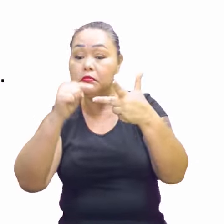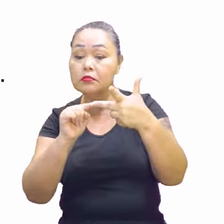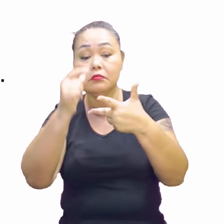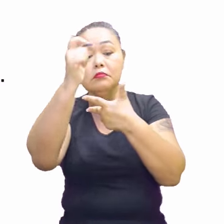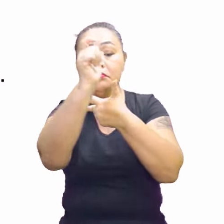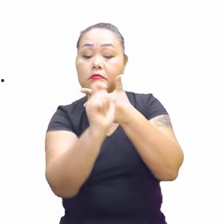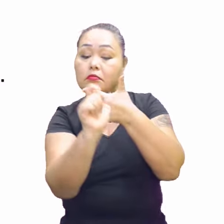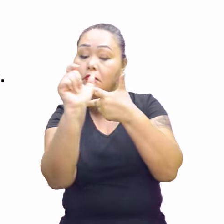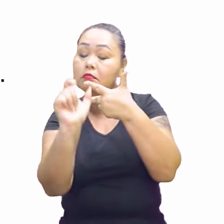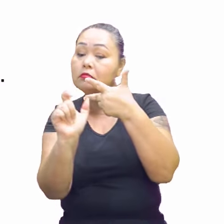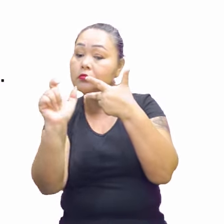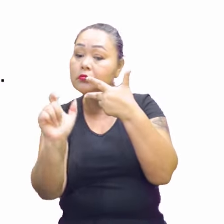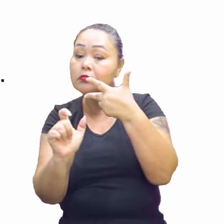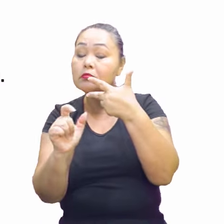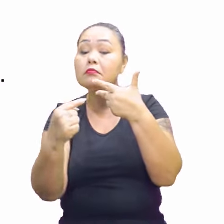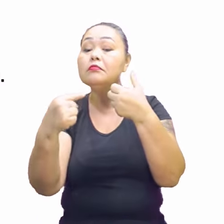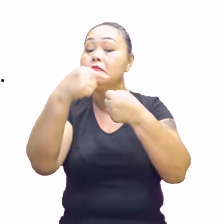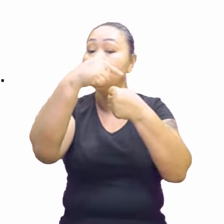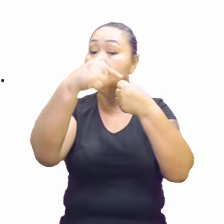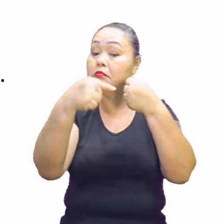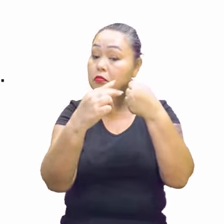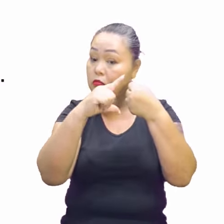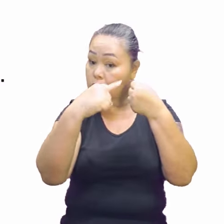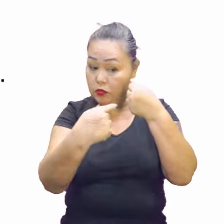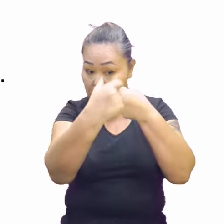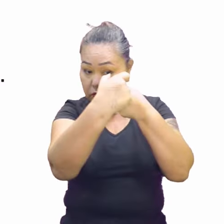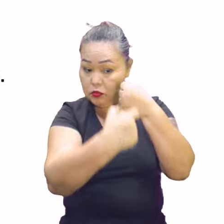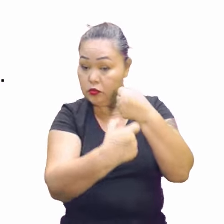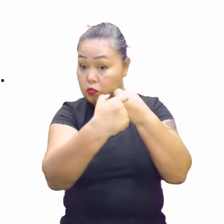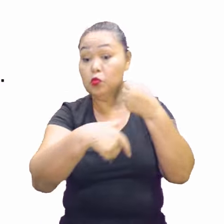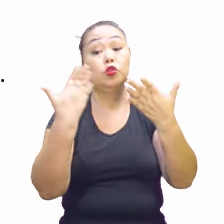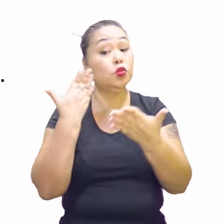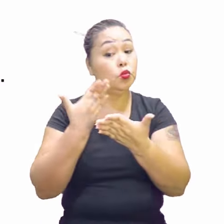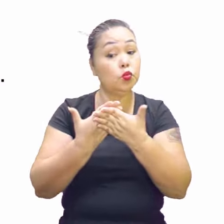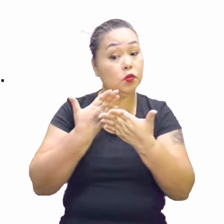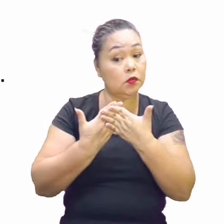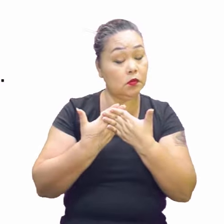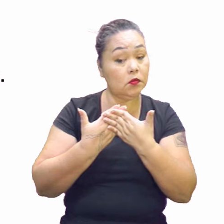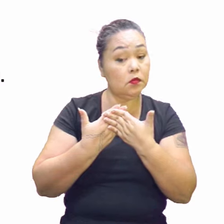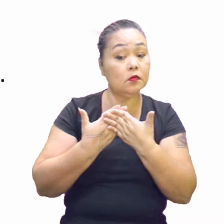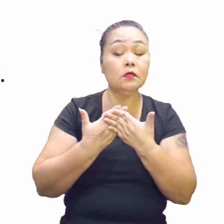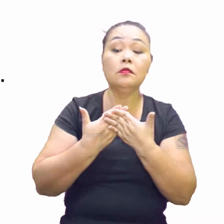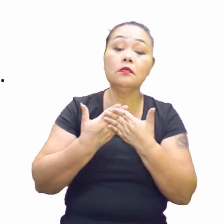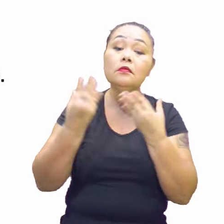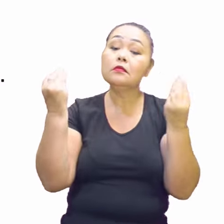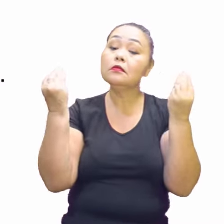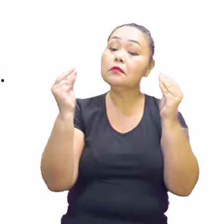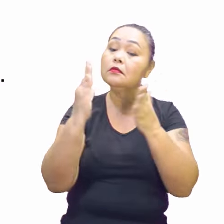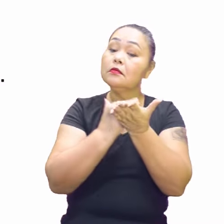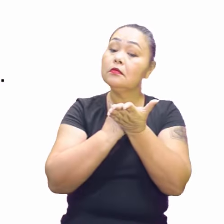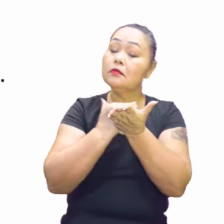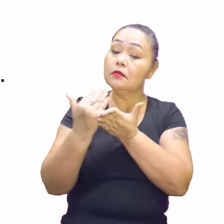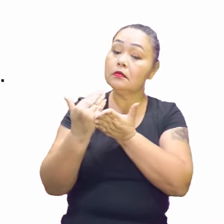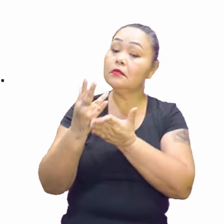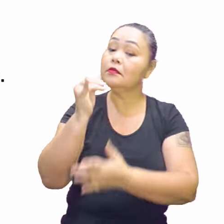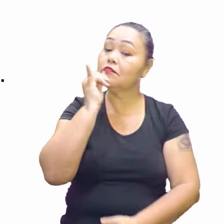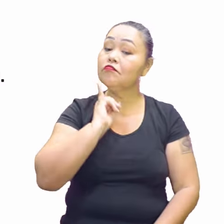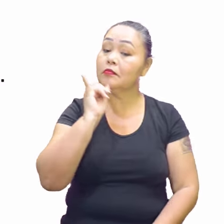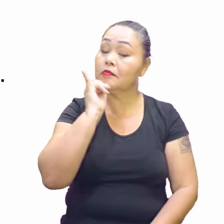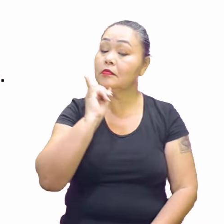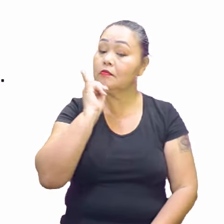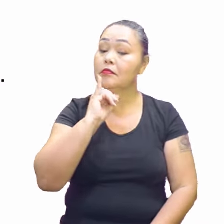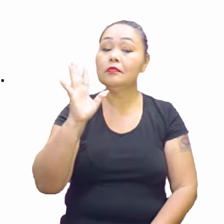sujeito. Aí você já sabe os tipos de sujeito que já estudamos. E vamos começar aqui com o exemplo